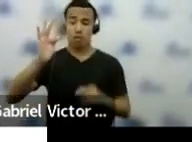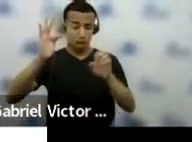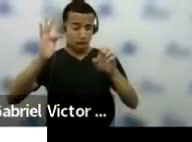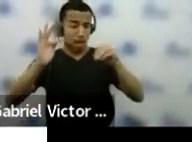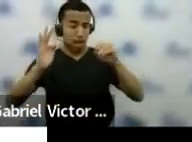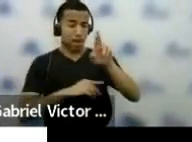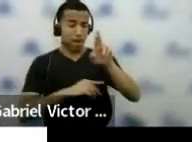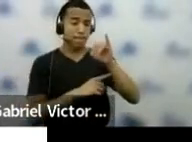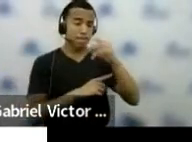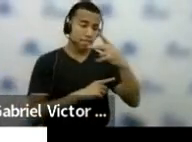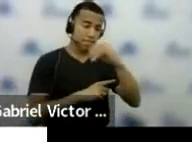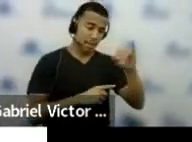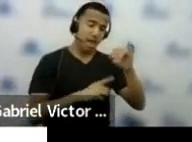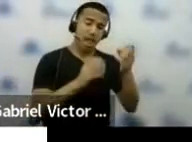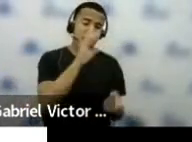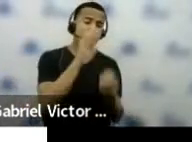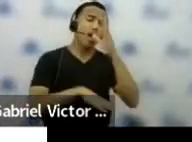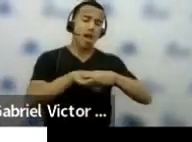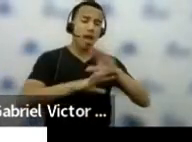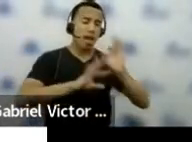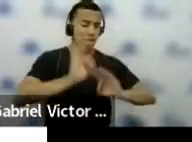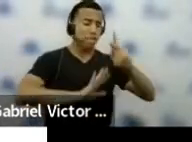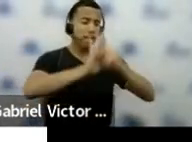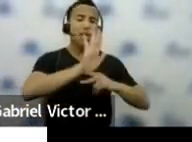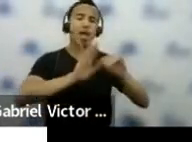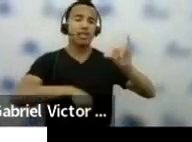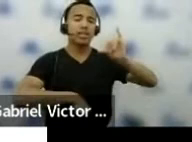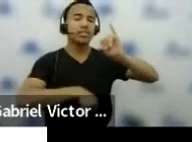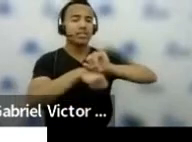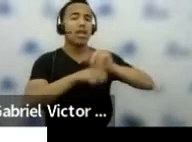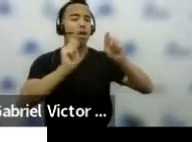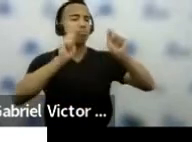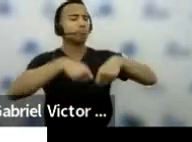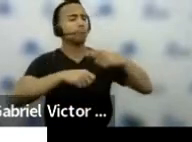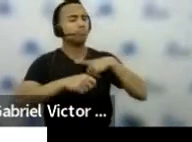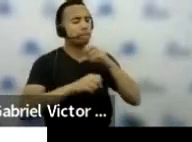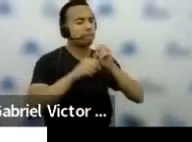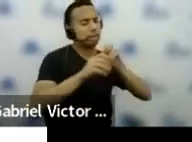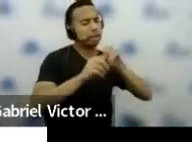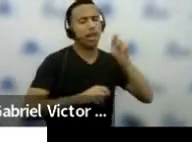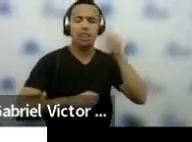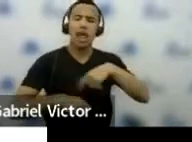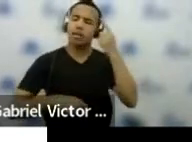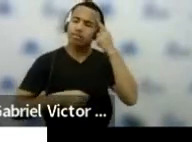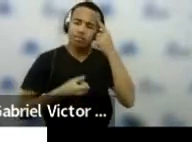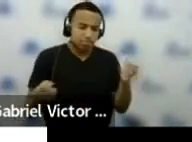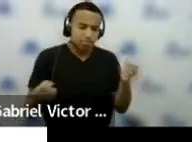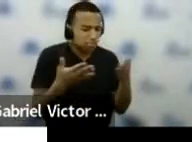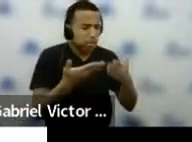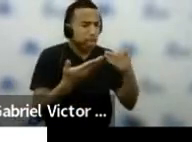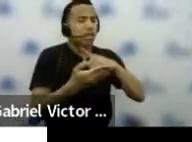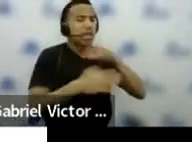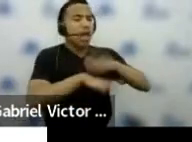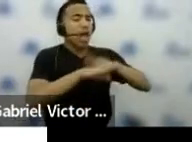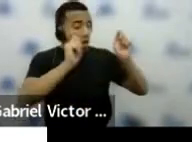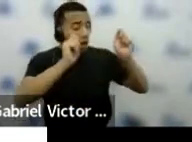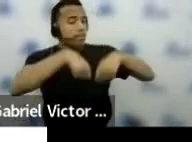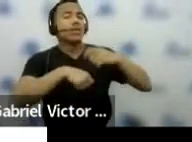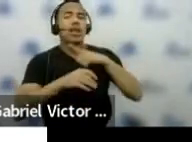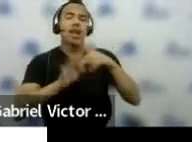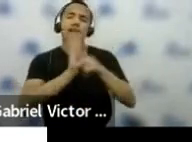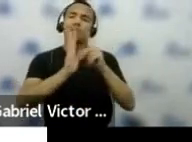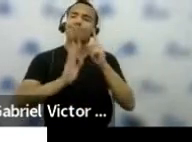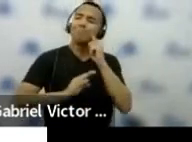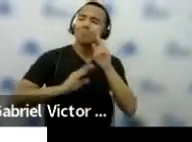esse projeto, esse programa de centros de competência, onde a gente vai estimular a criação de competência, a formação de recursos